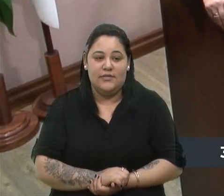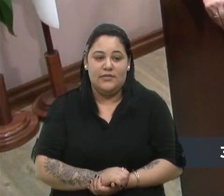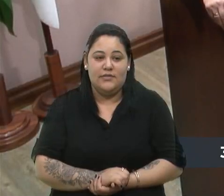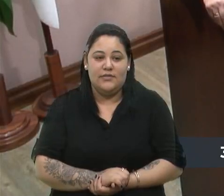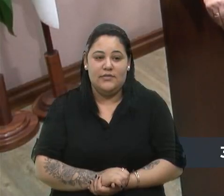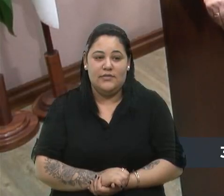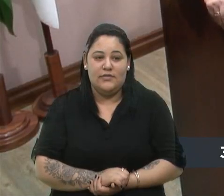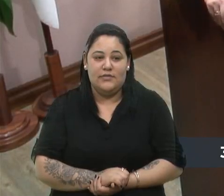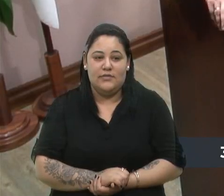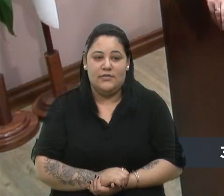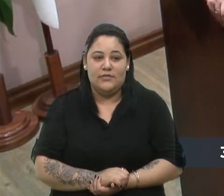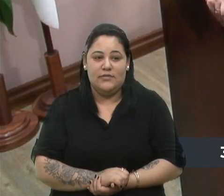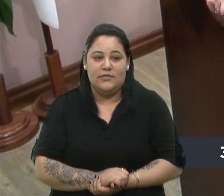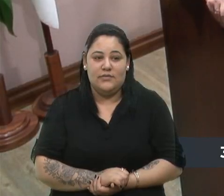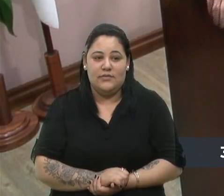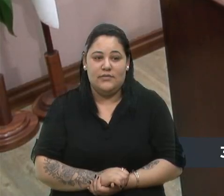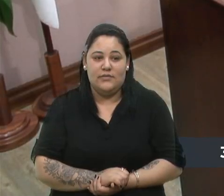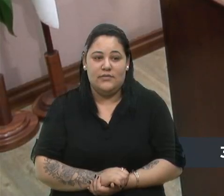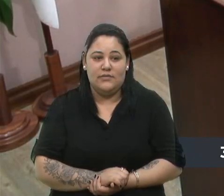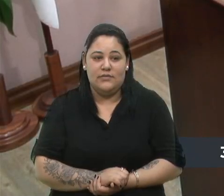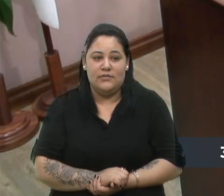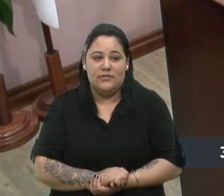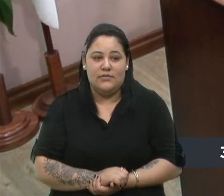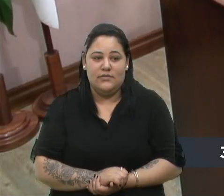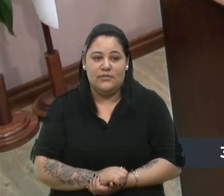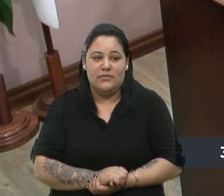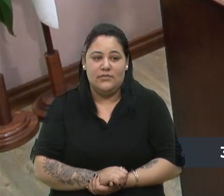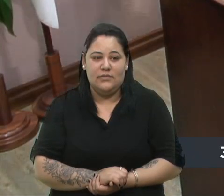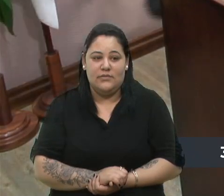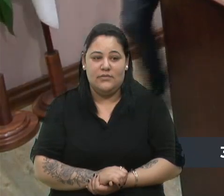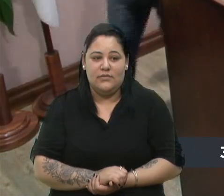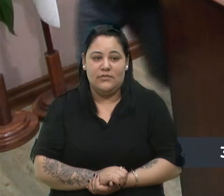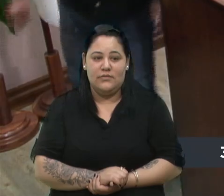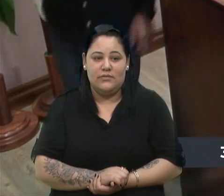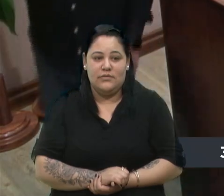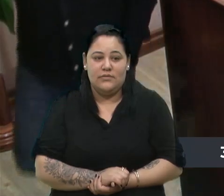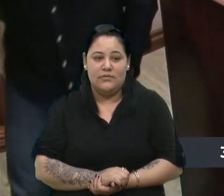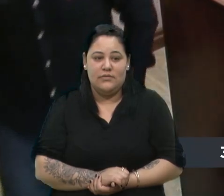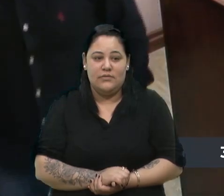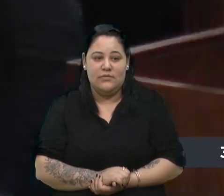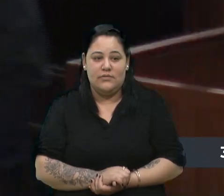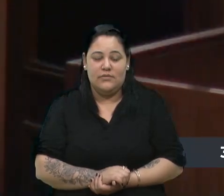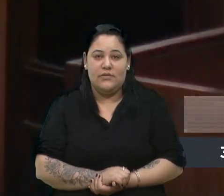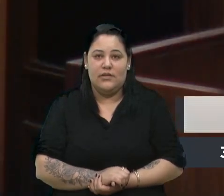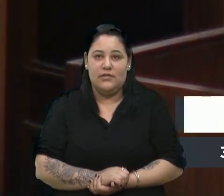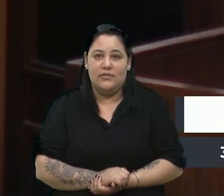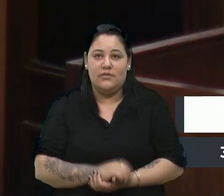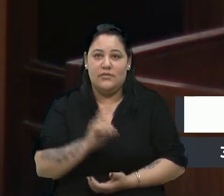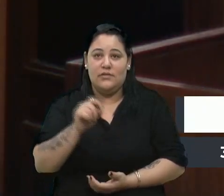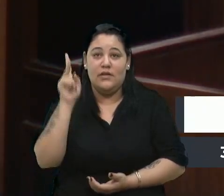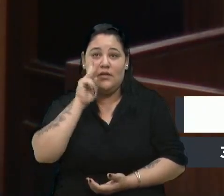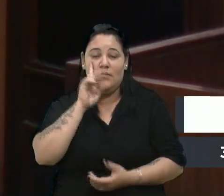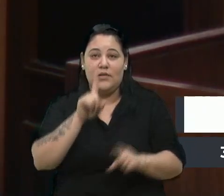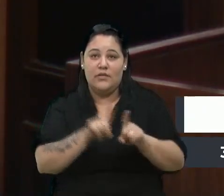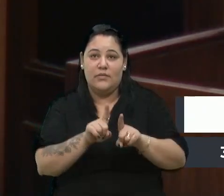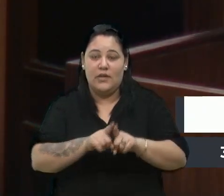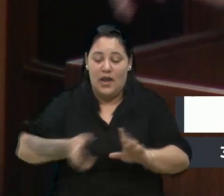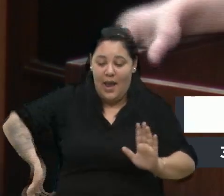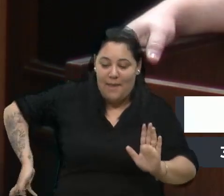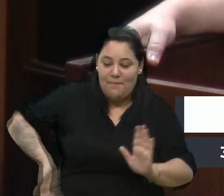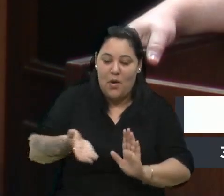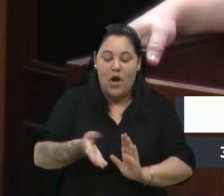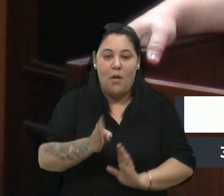Senhor presidente, senhoras e senhores vereadores, como o vereador Meneguzzi acabou esquecendo a bocha, tem que lembrar aqui que teve a final da bocha em